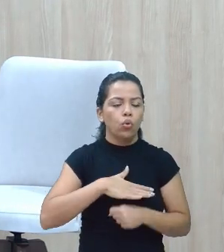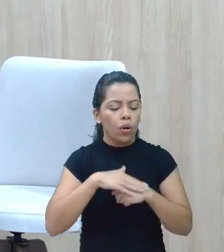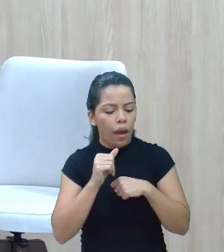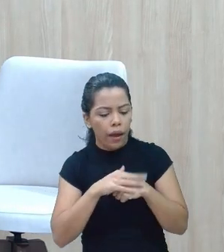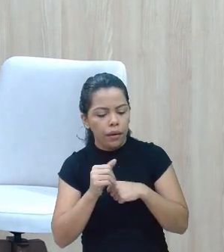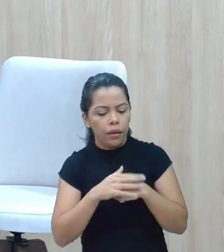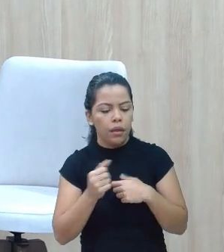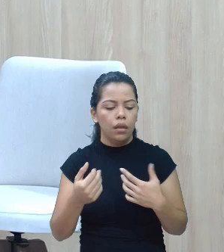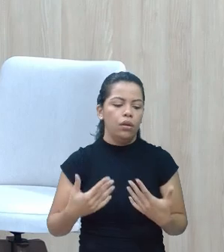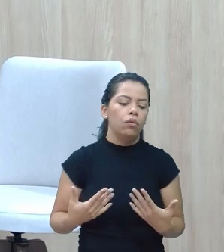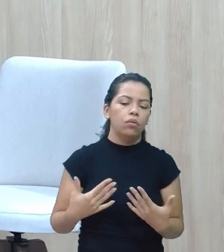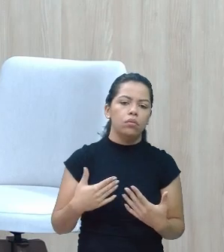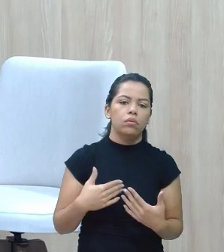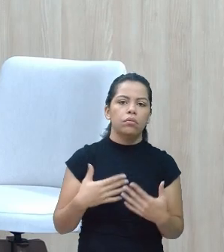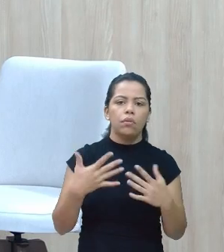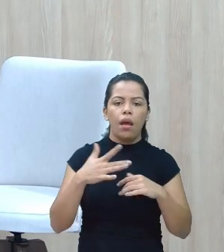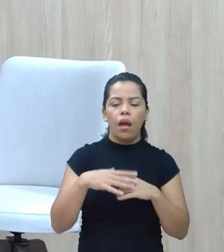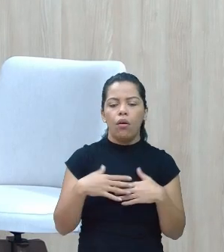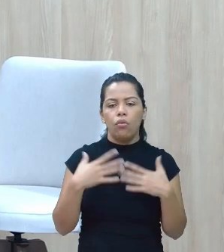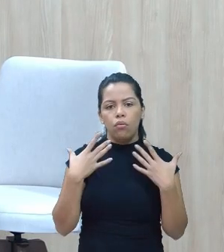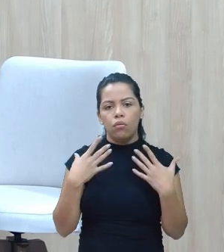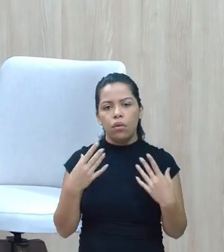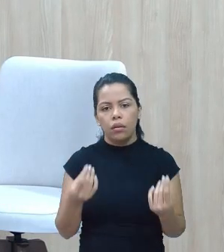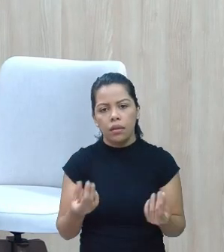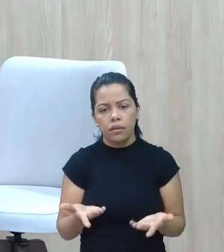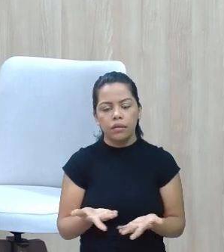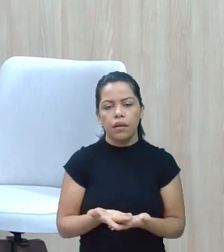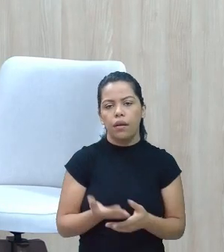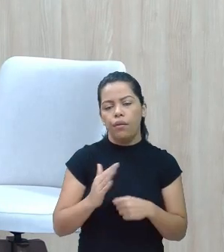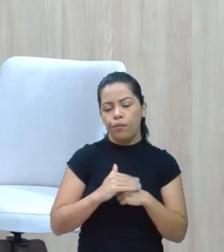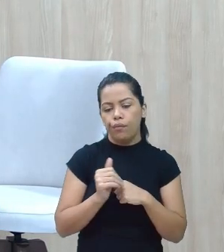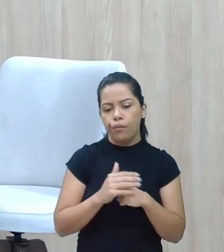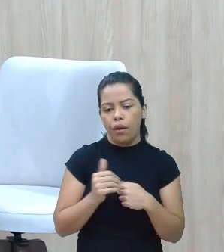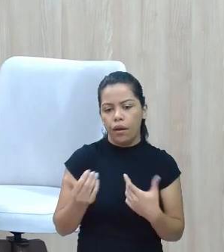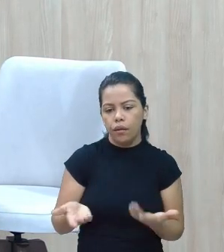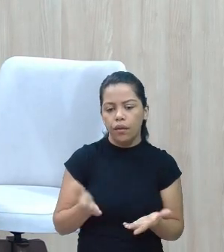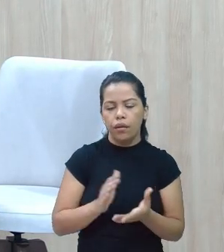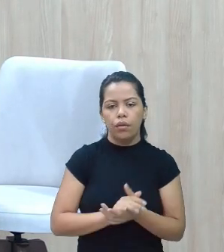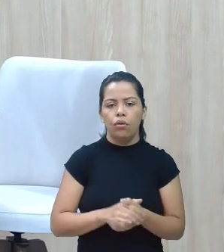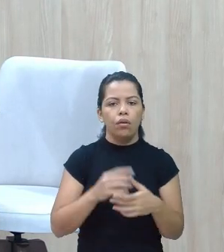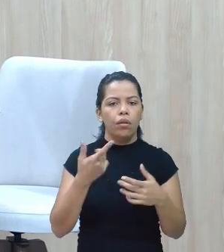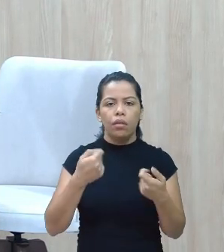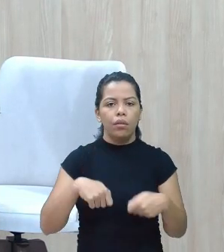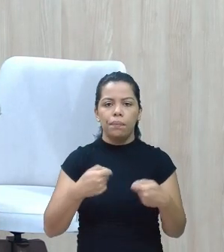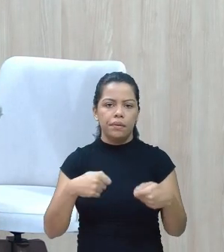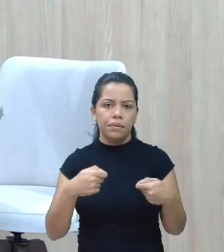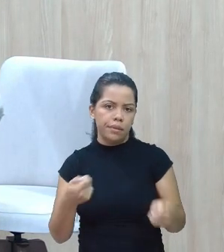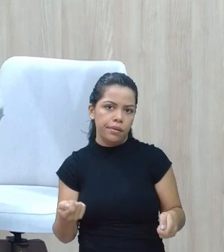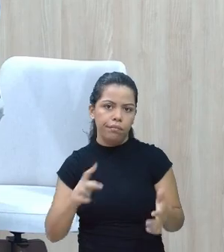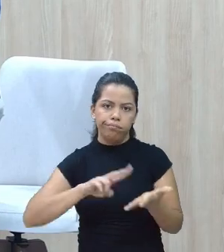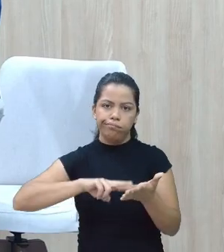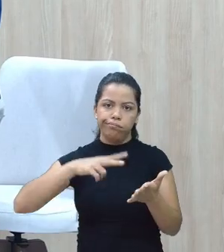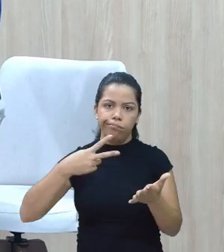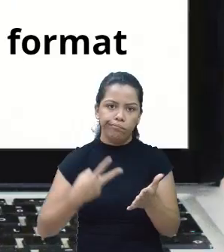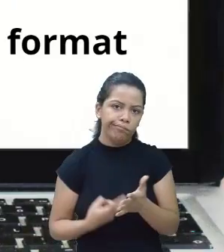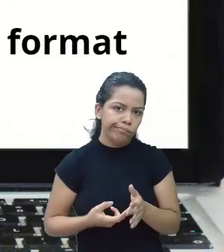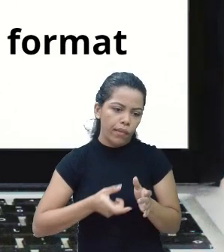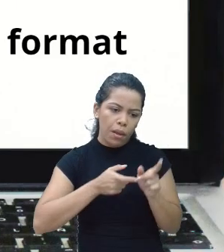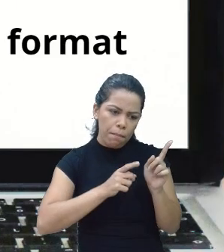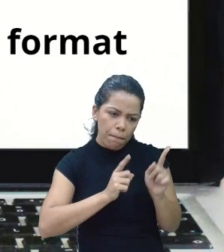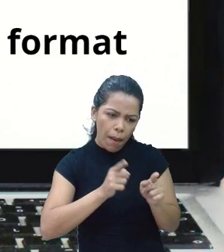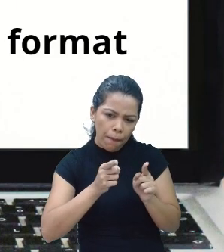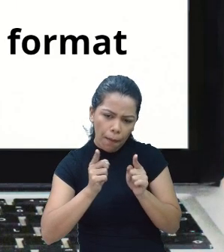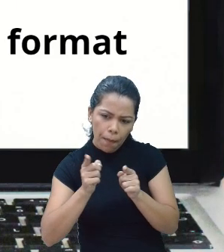qualquer saudação em português não vai ser traduzida ao pé da letra, então vai ser uma dessas aqui. Beleza, o que mais? O texto é